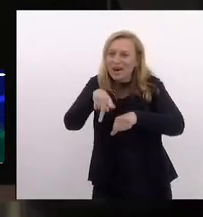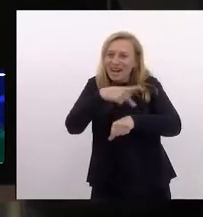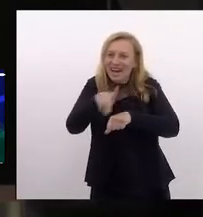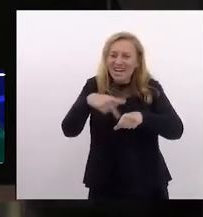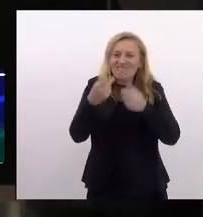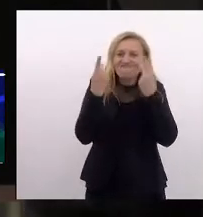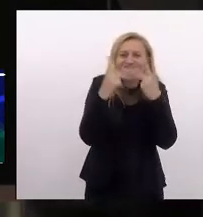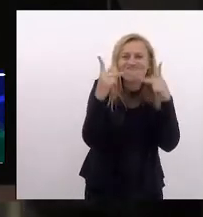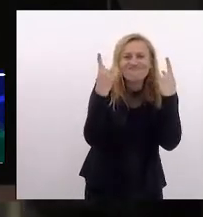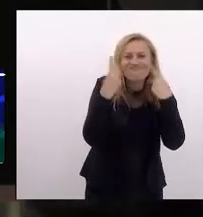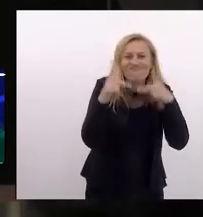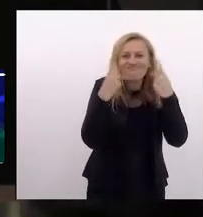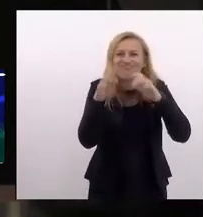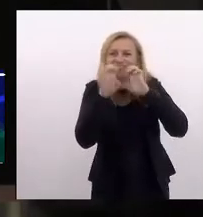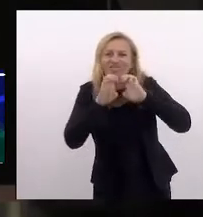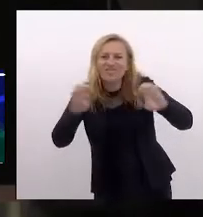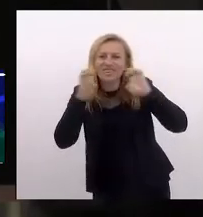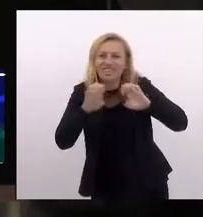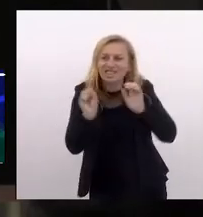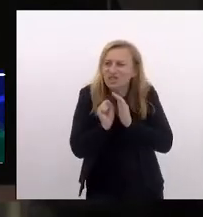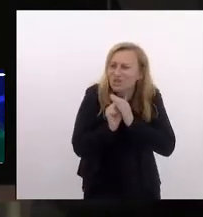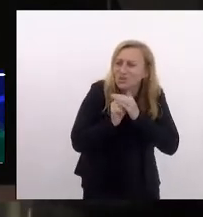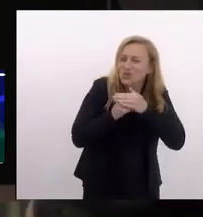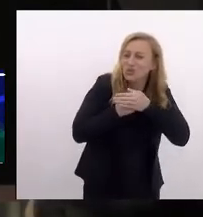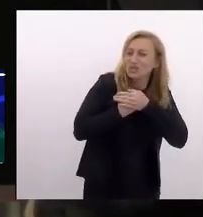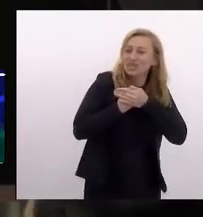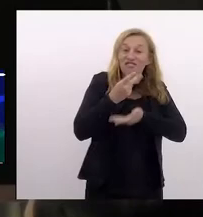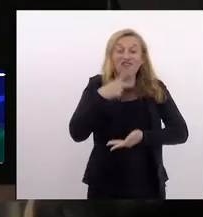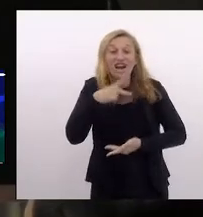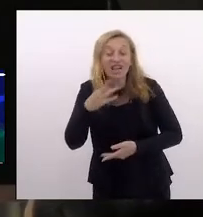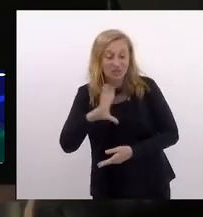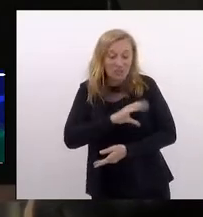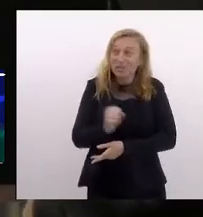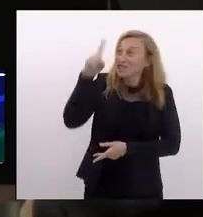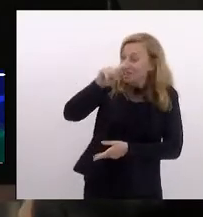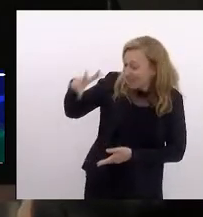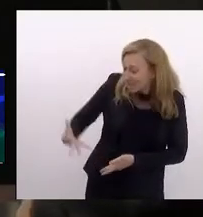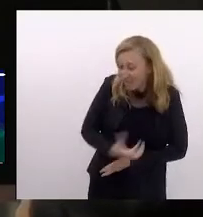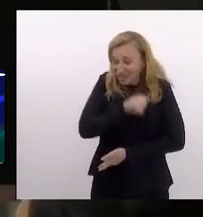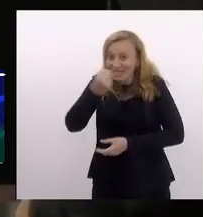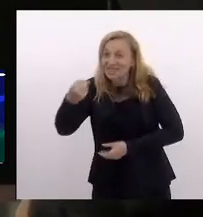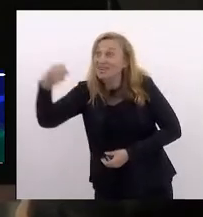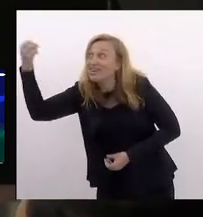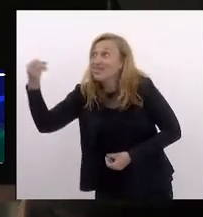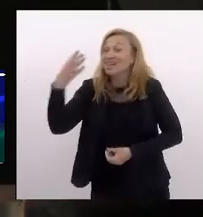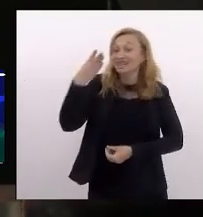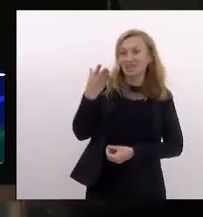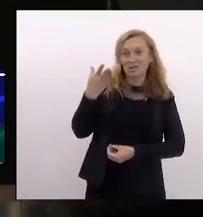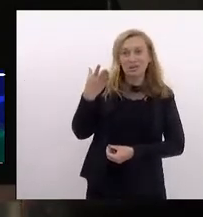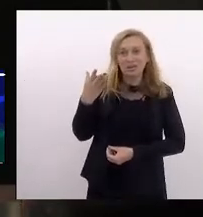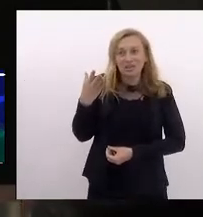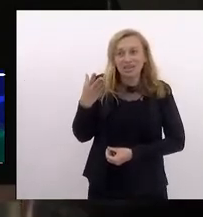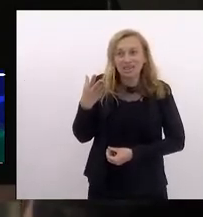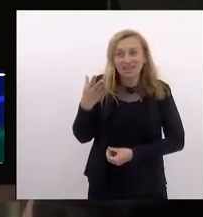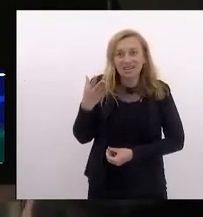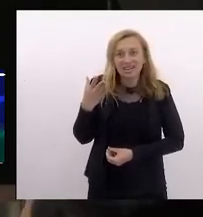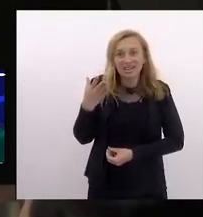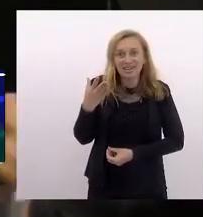pregando o evangelho clandestinamente levando o amor de Deus a salvação a luz e